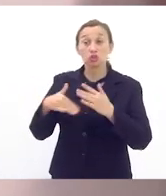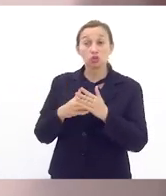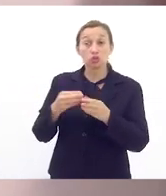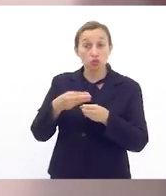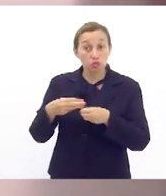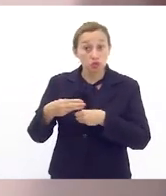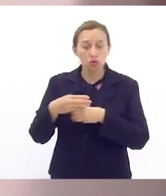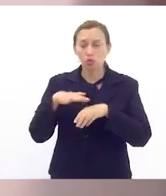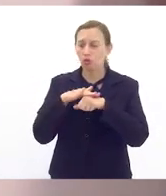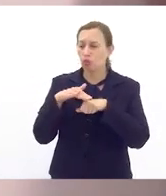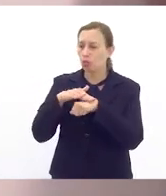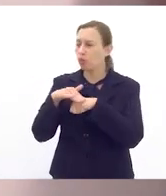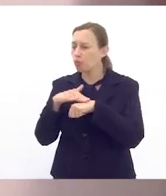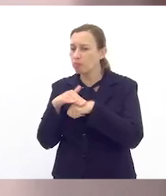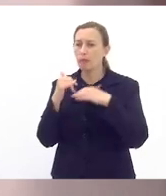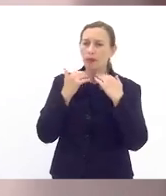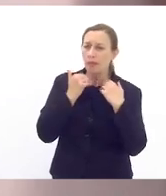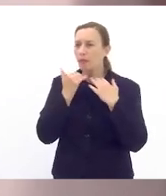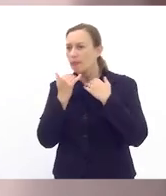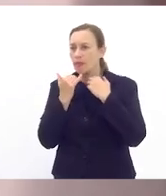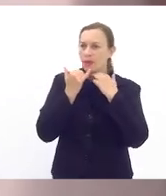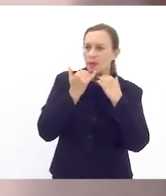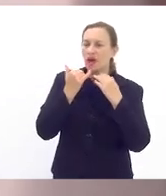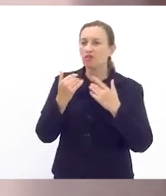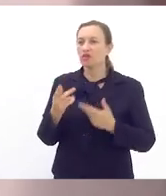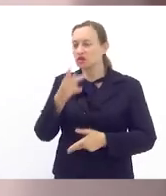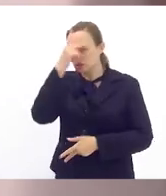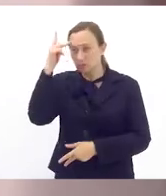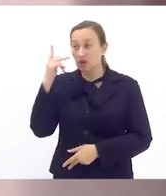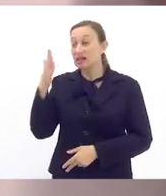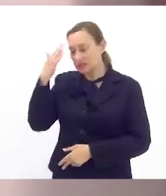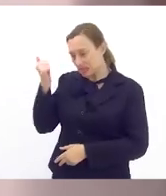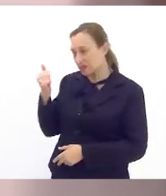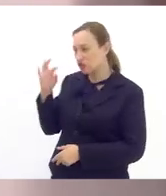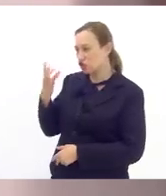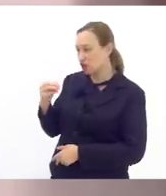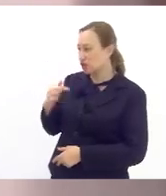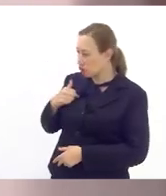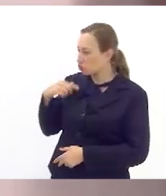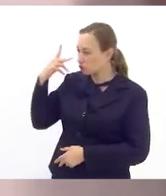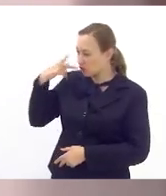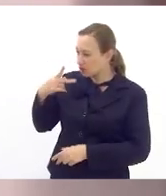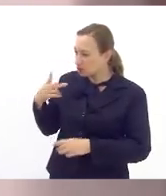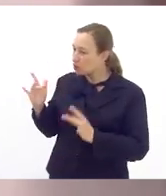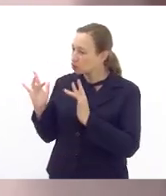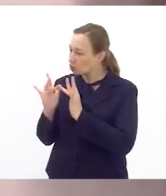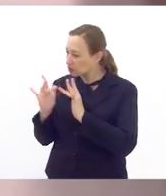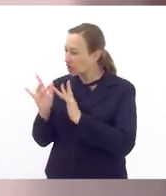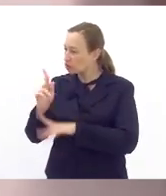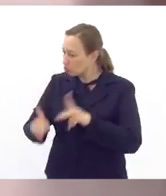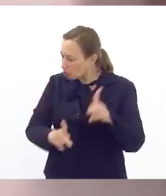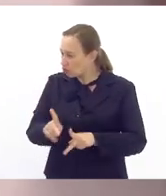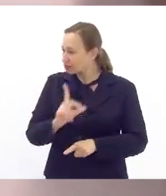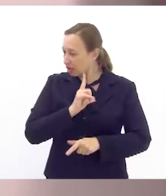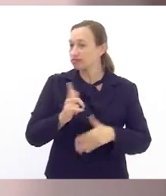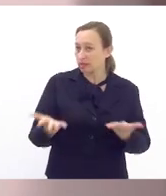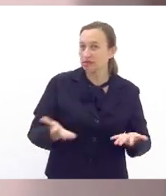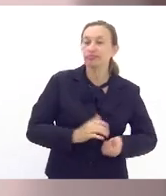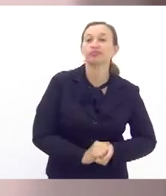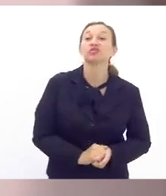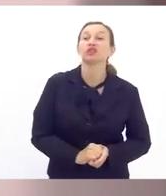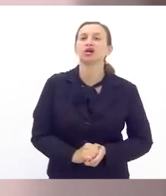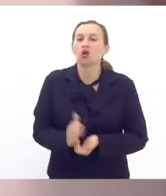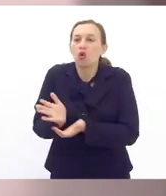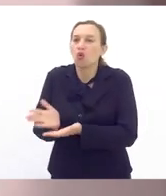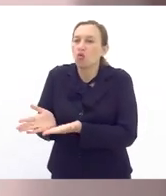conversando com a população Você sabe que eu sou um vereador atuante e gosto de estar lado a lado com o povo Então